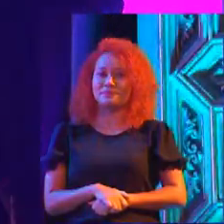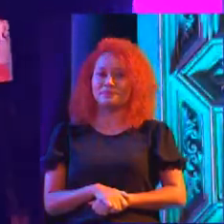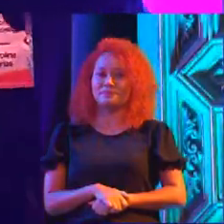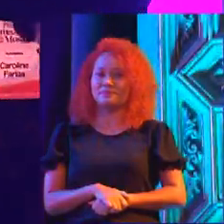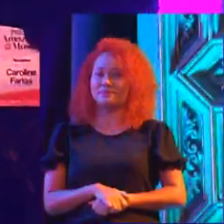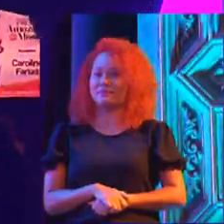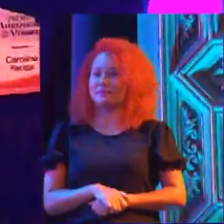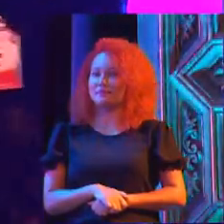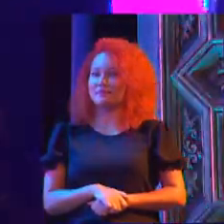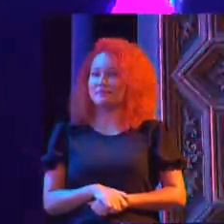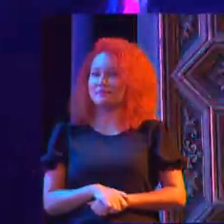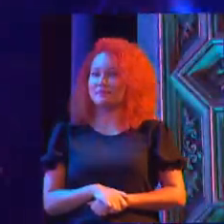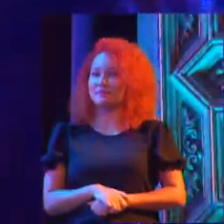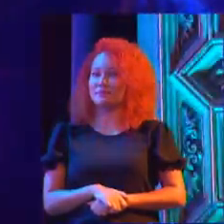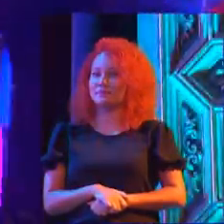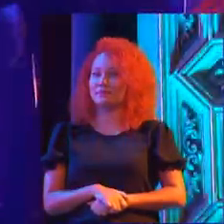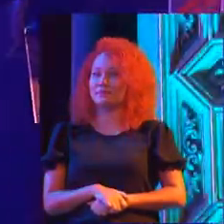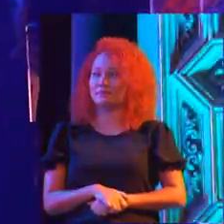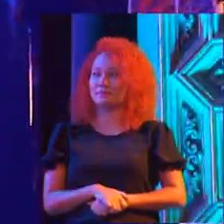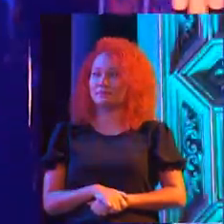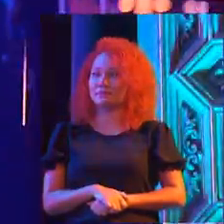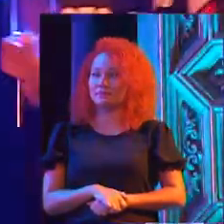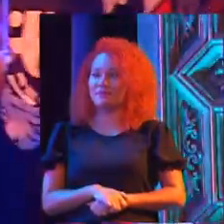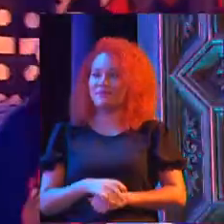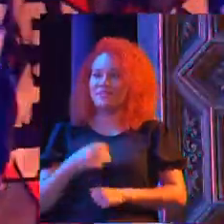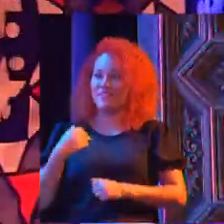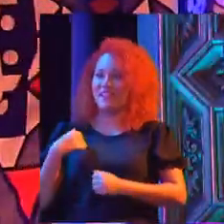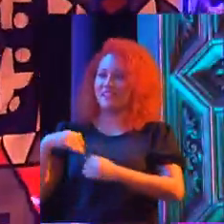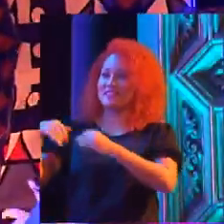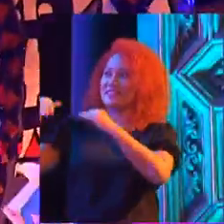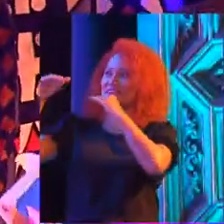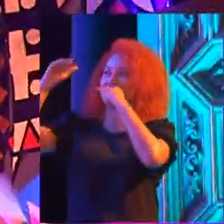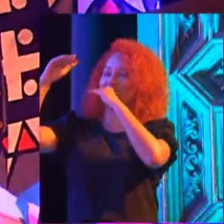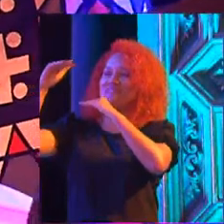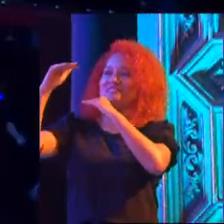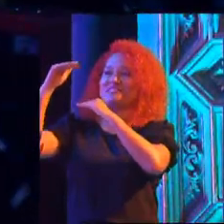Nilson. Uma autarquia, né?